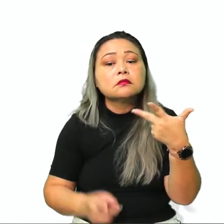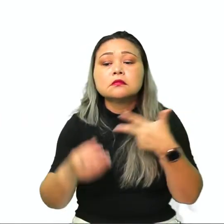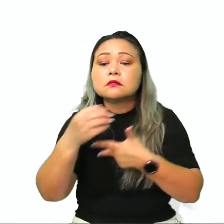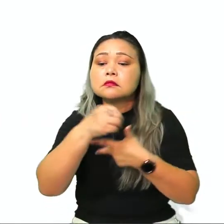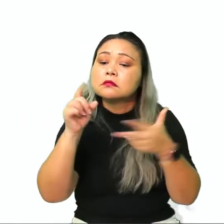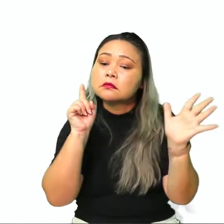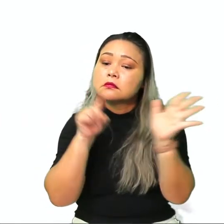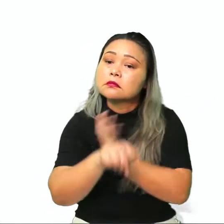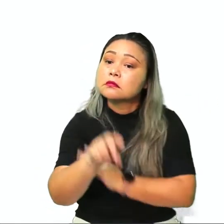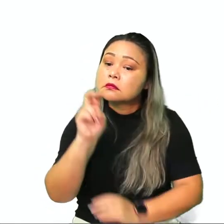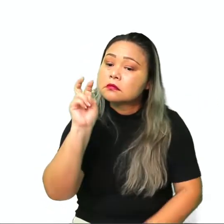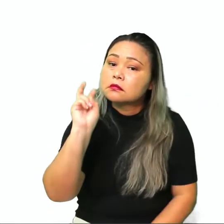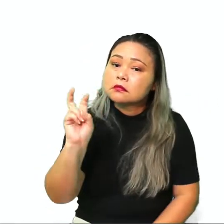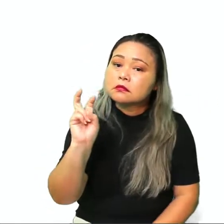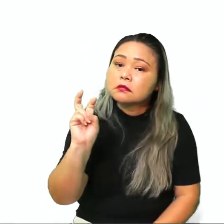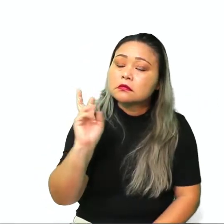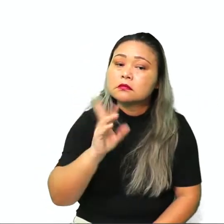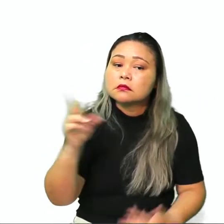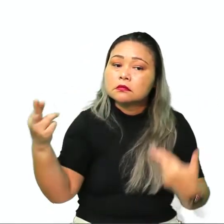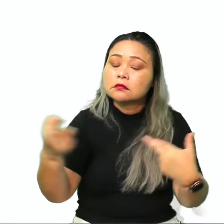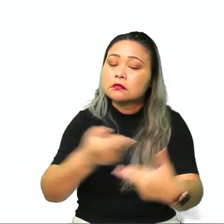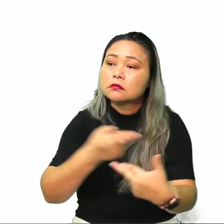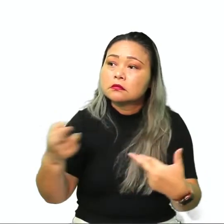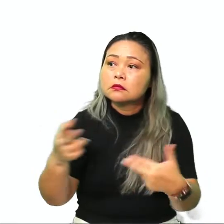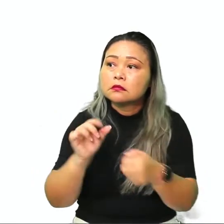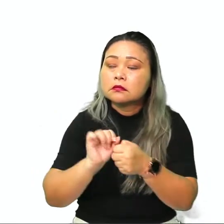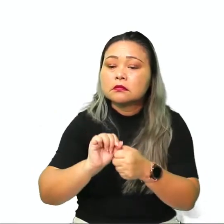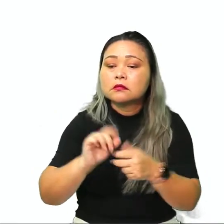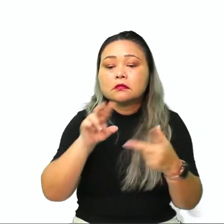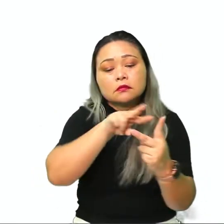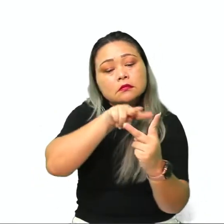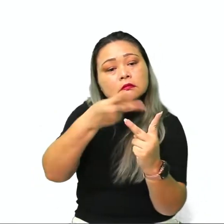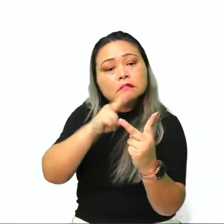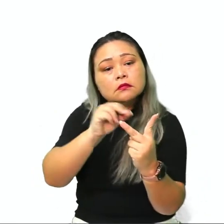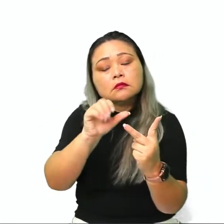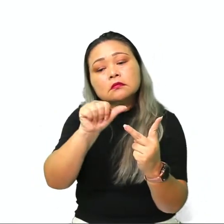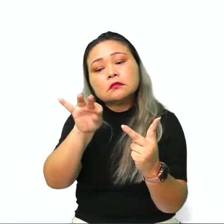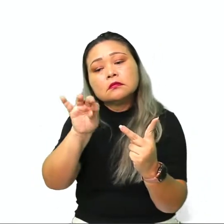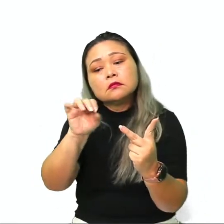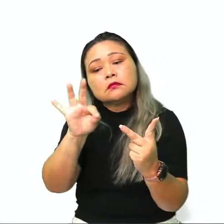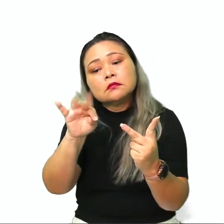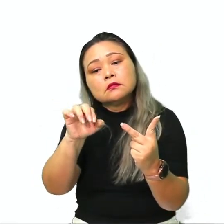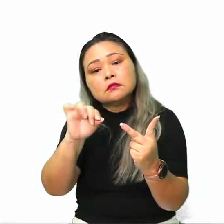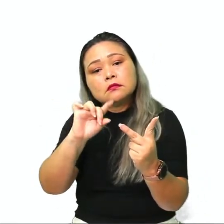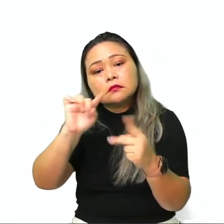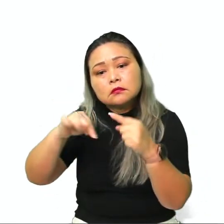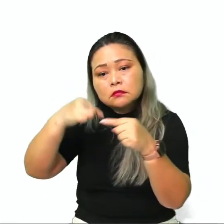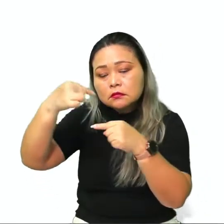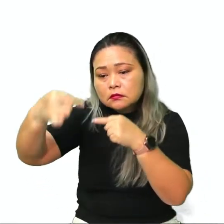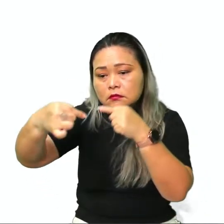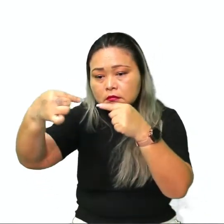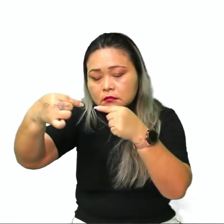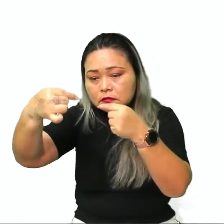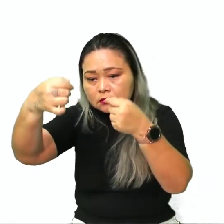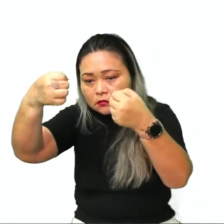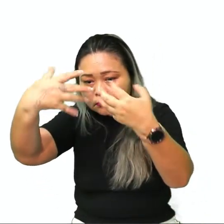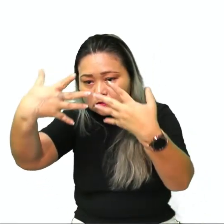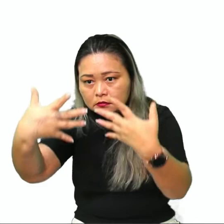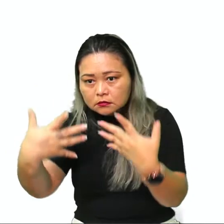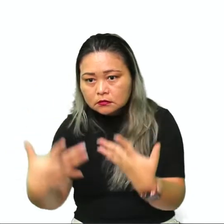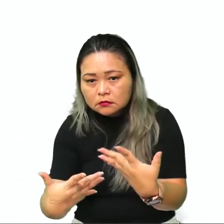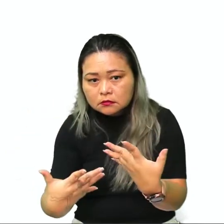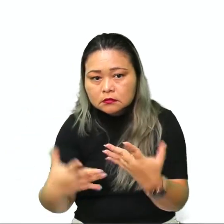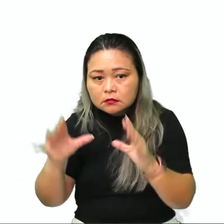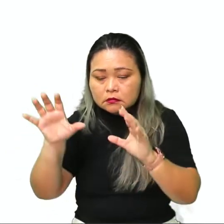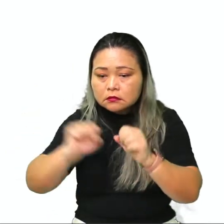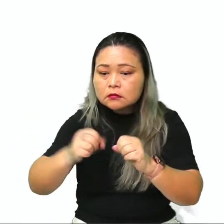Questão 5. Em relação à hipótese autotrófica, a sequência correta para explicar